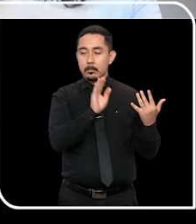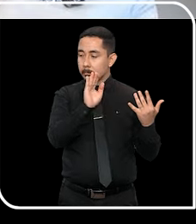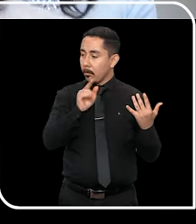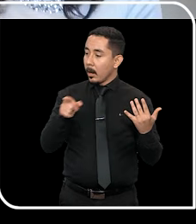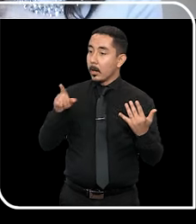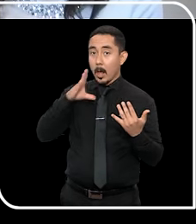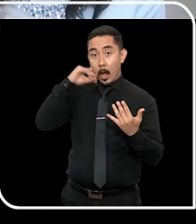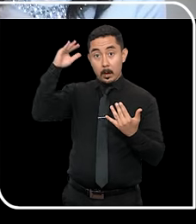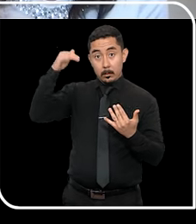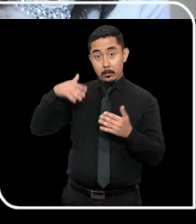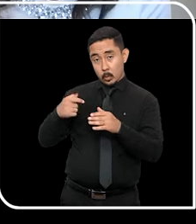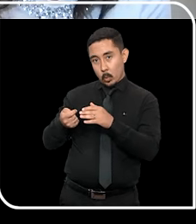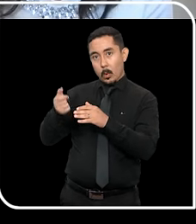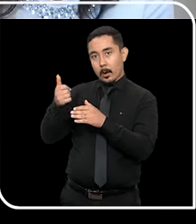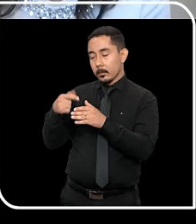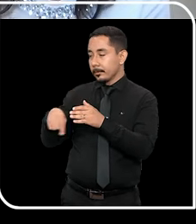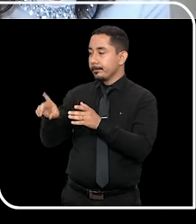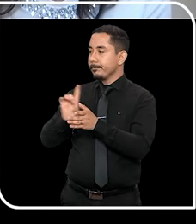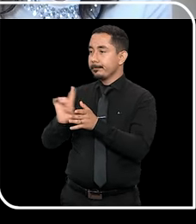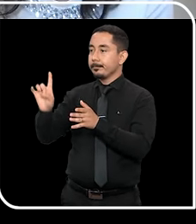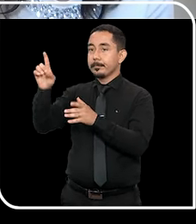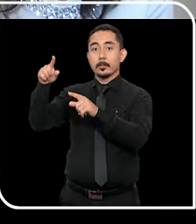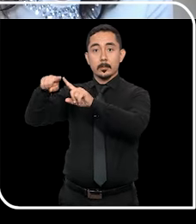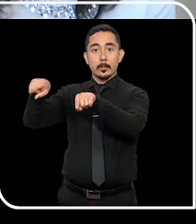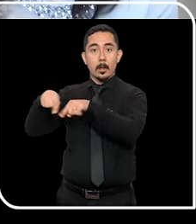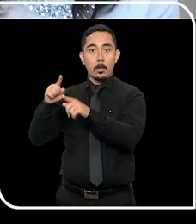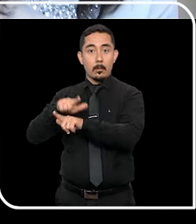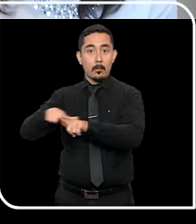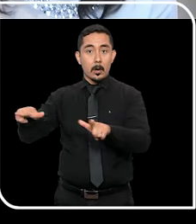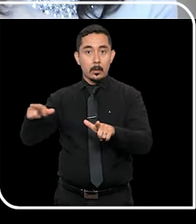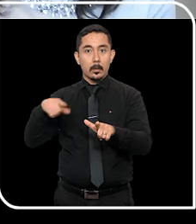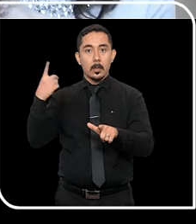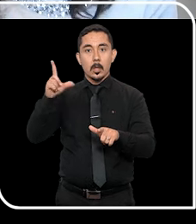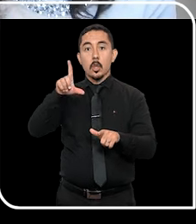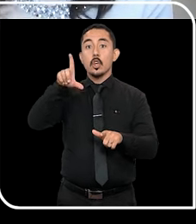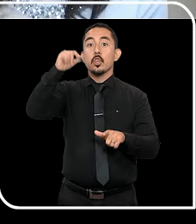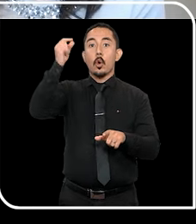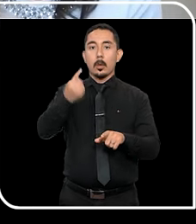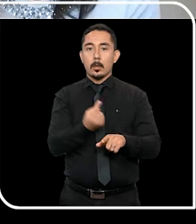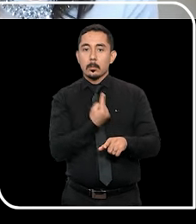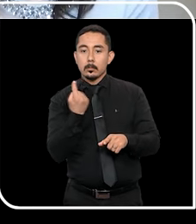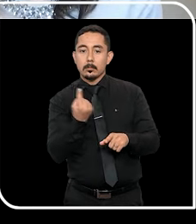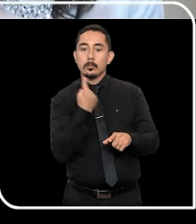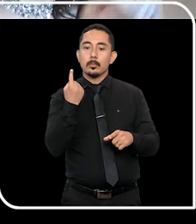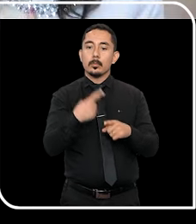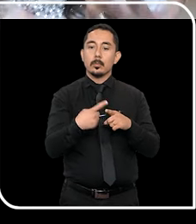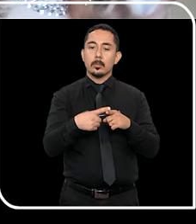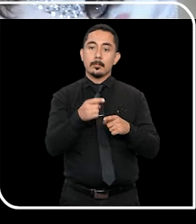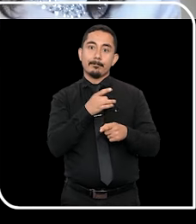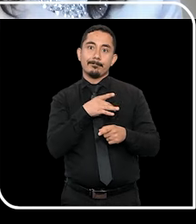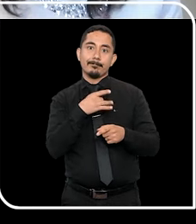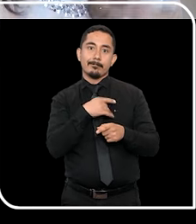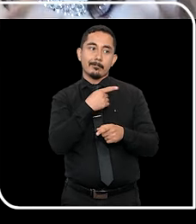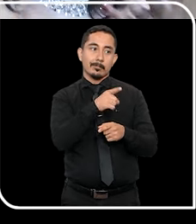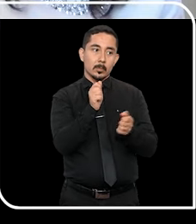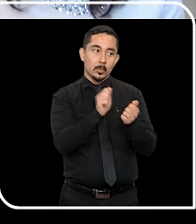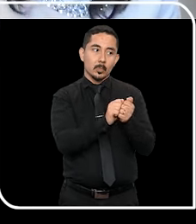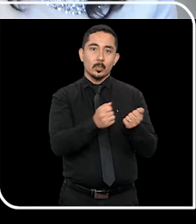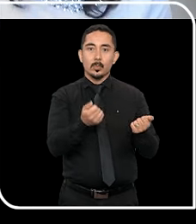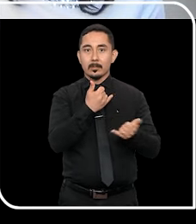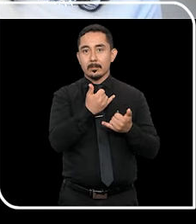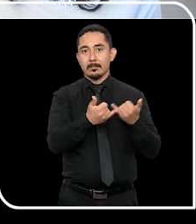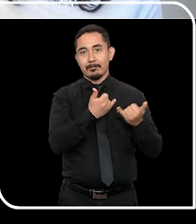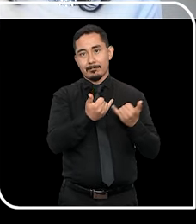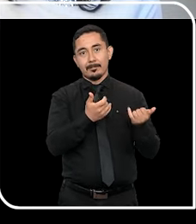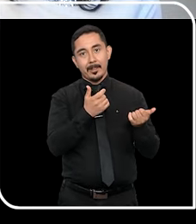diante elas vão pra sala que tá sem a criança com deficiência então elas optam por brincar sozinha por medo de interagir com